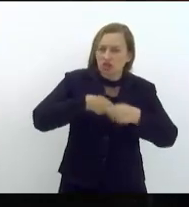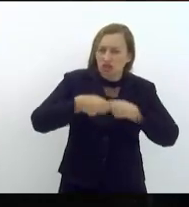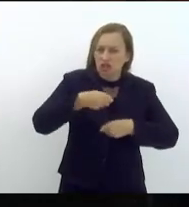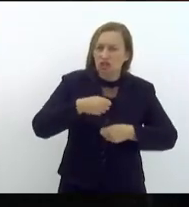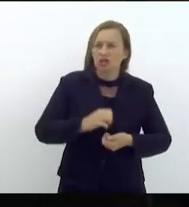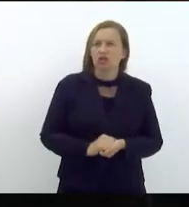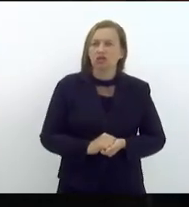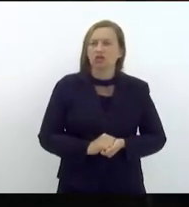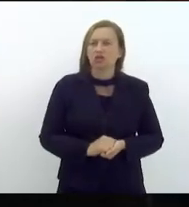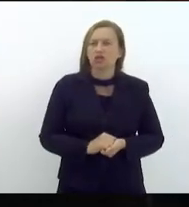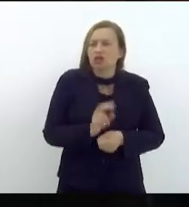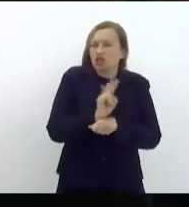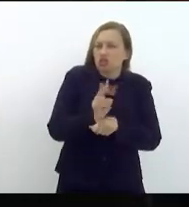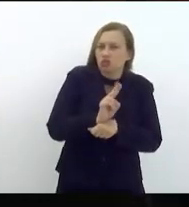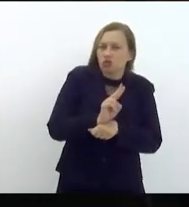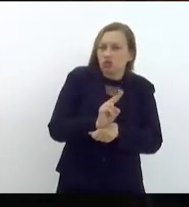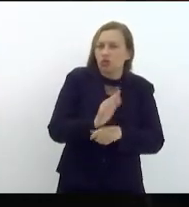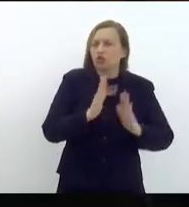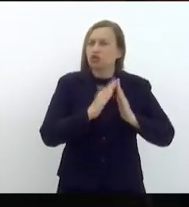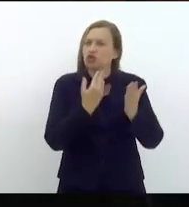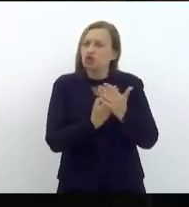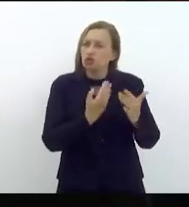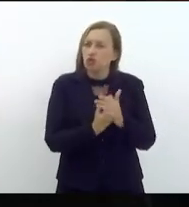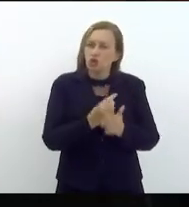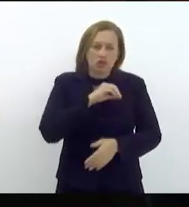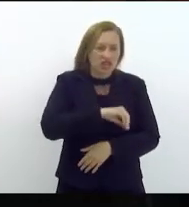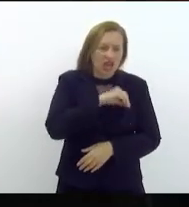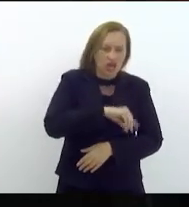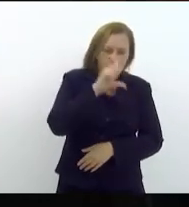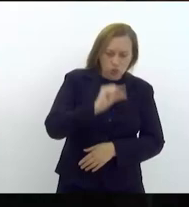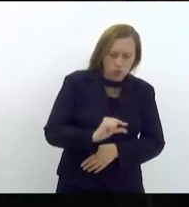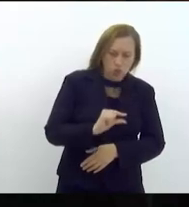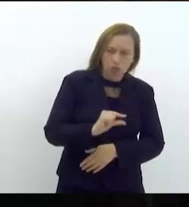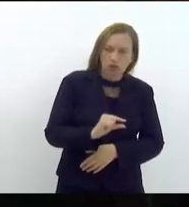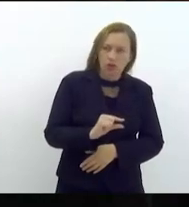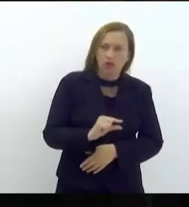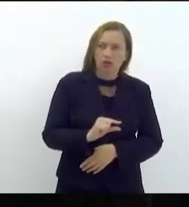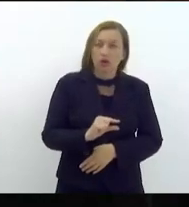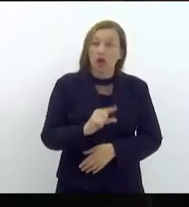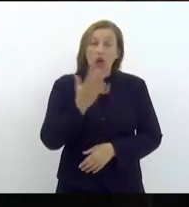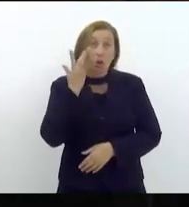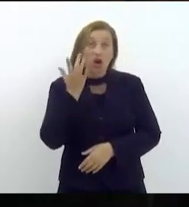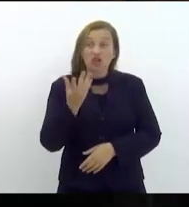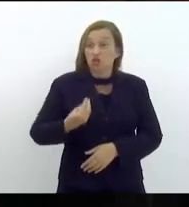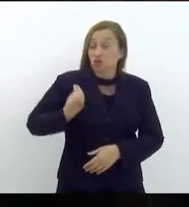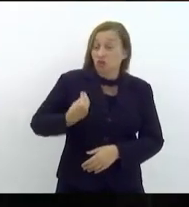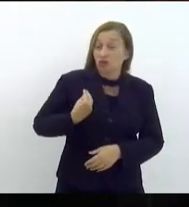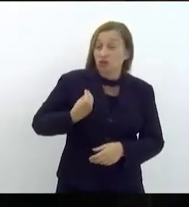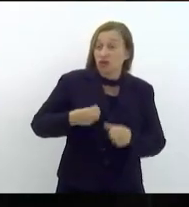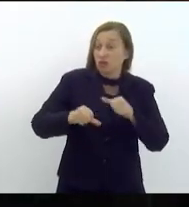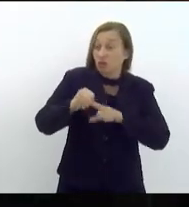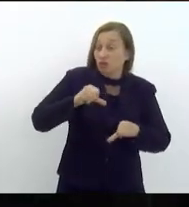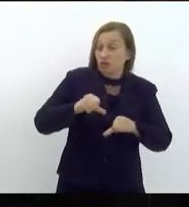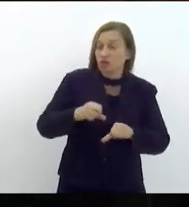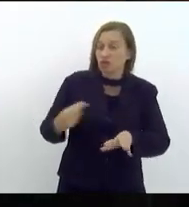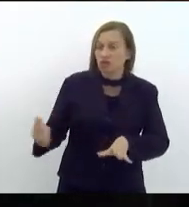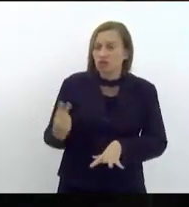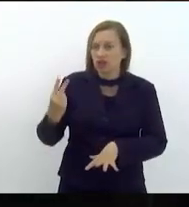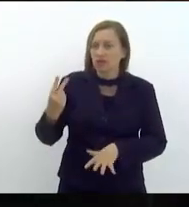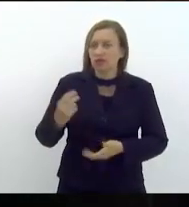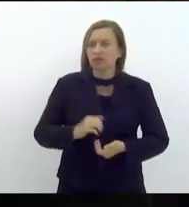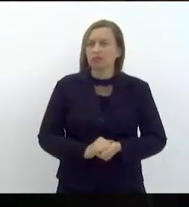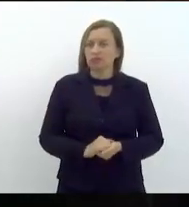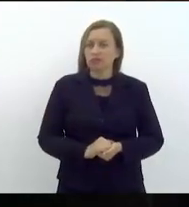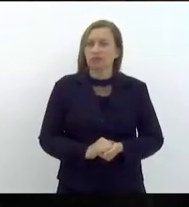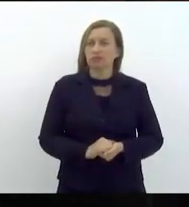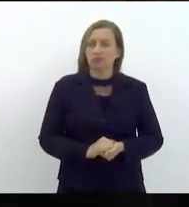como inspetores de escola que recebem abaixo de um salário mínimo eu devo estar vivendo uma inversão de valores eu devo